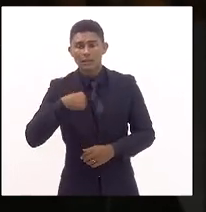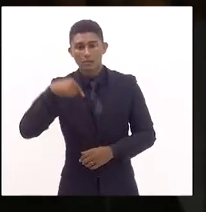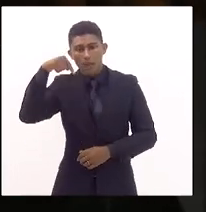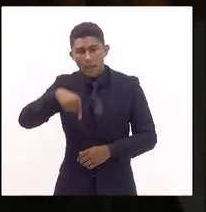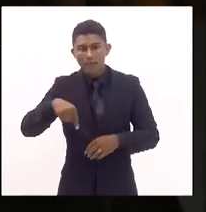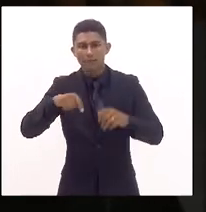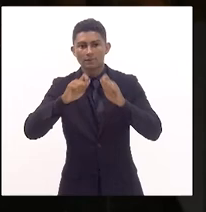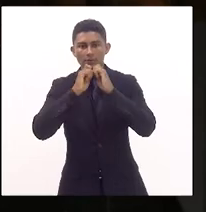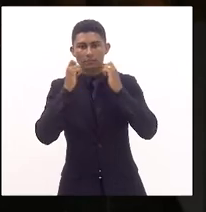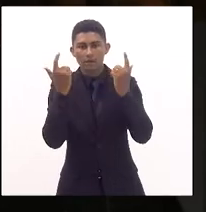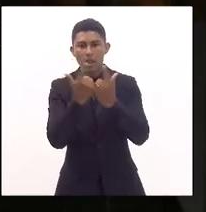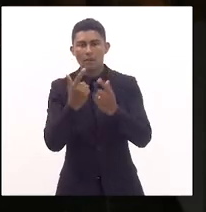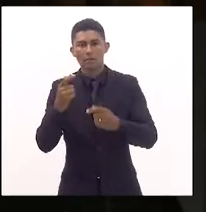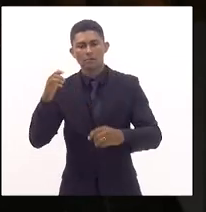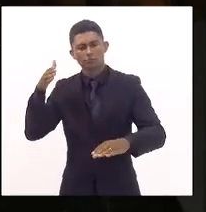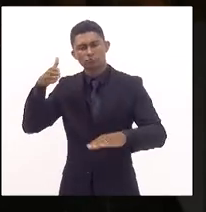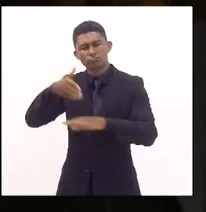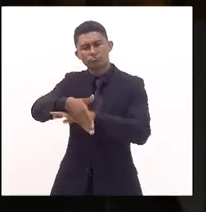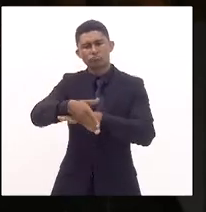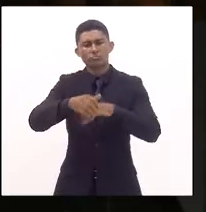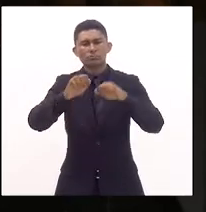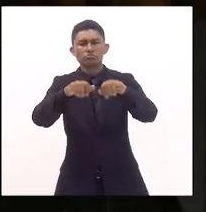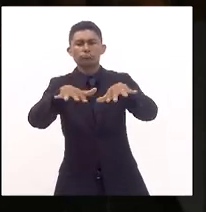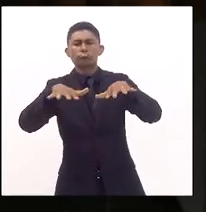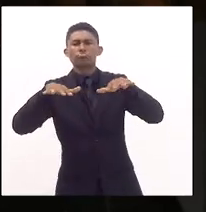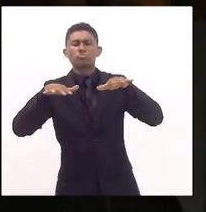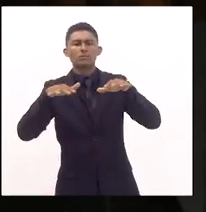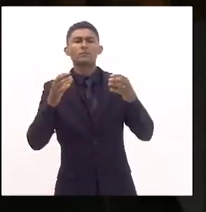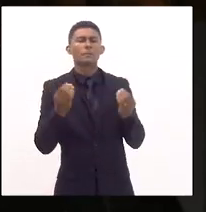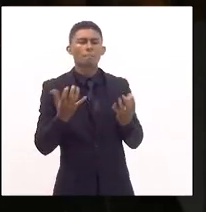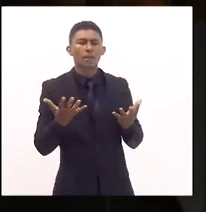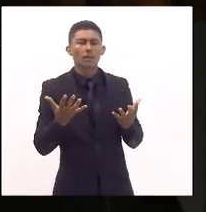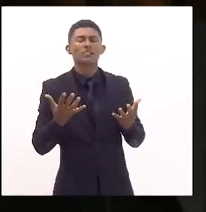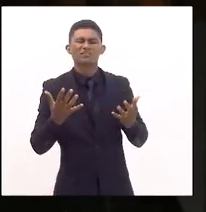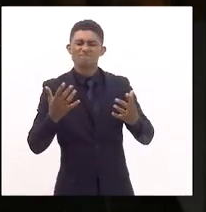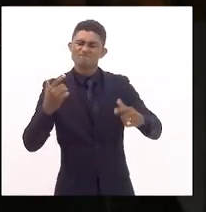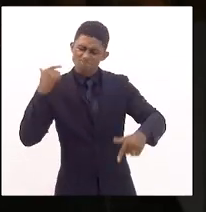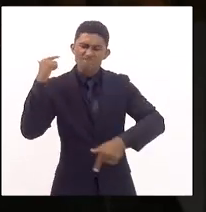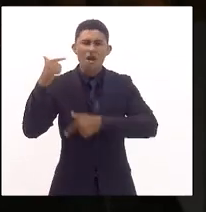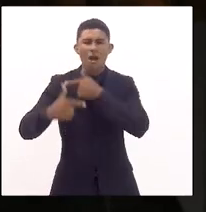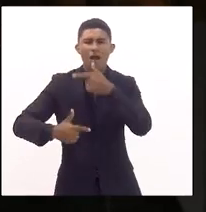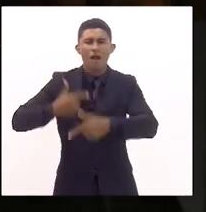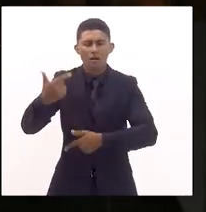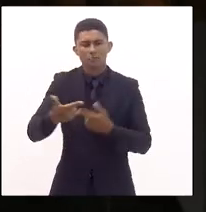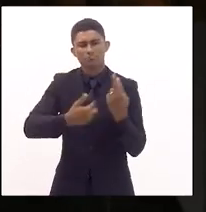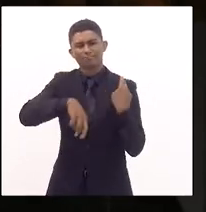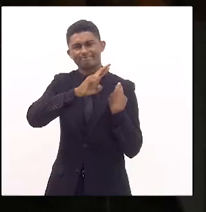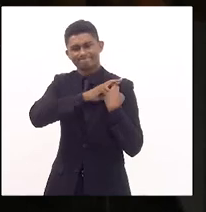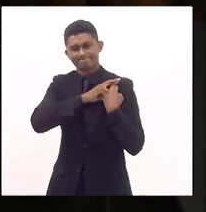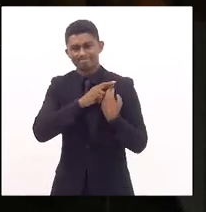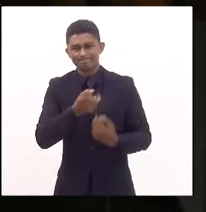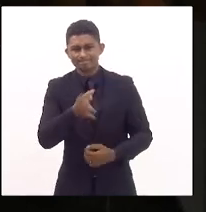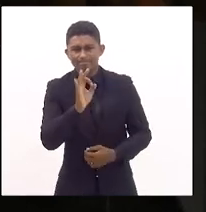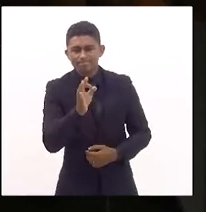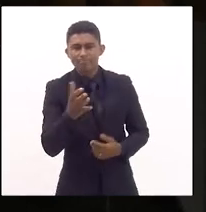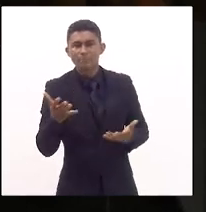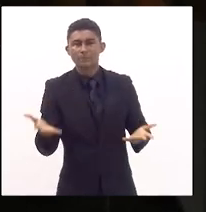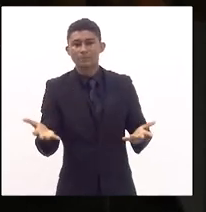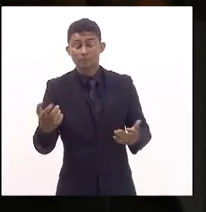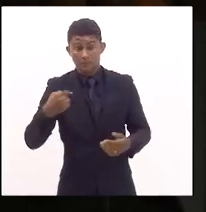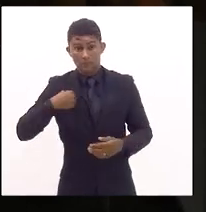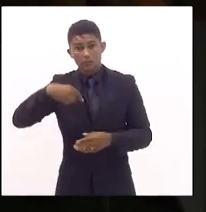esse plenário, venho para este parlamento, e eu trabalho com tanta responsabilidade, eu faço as